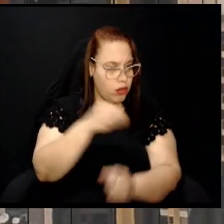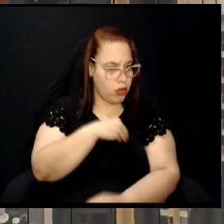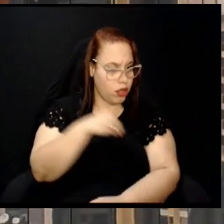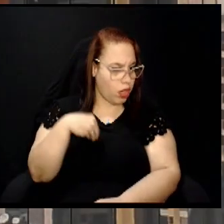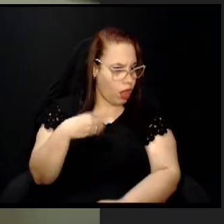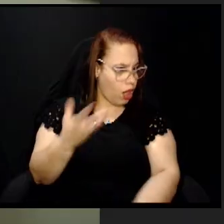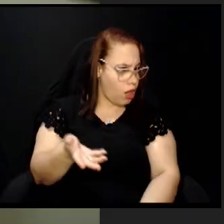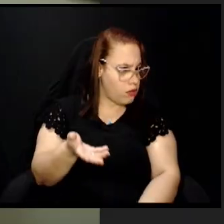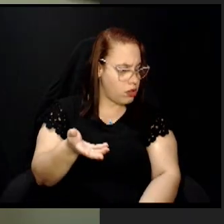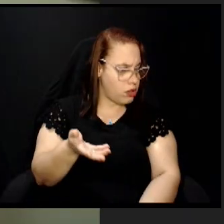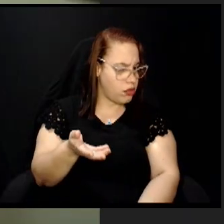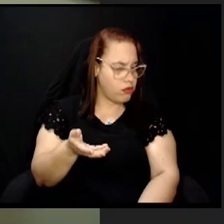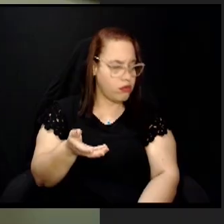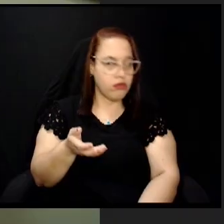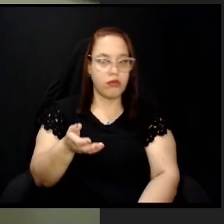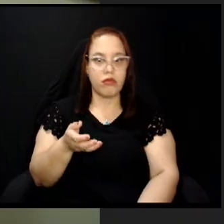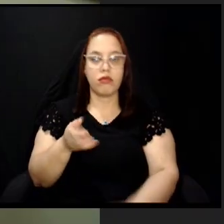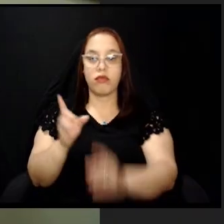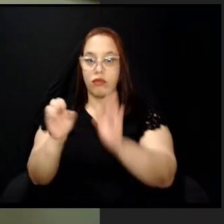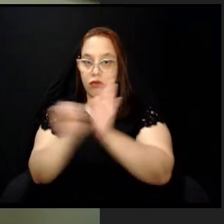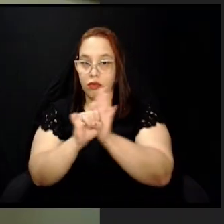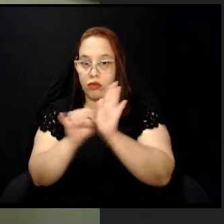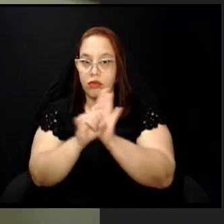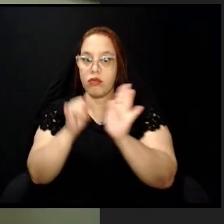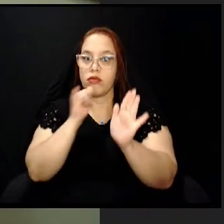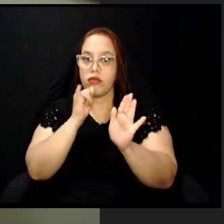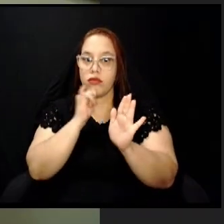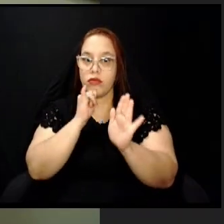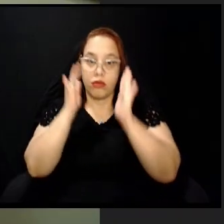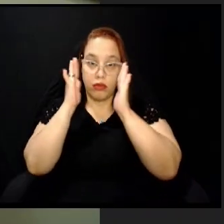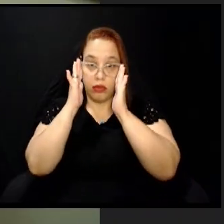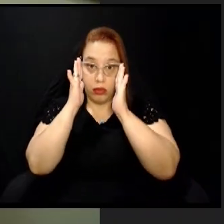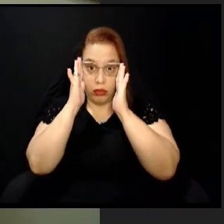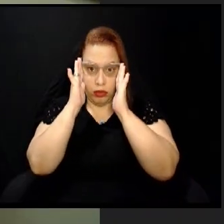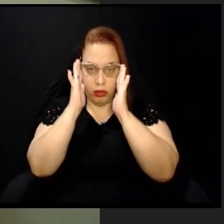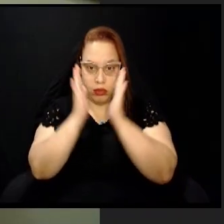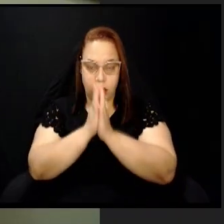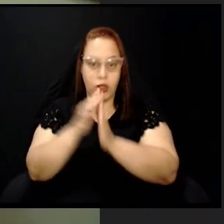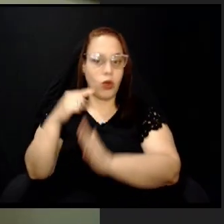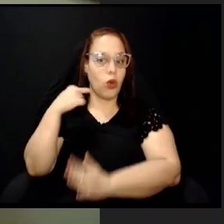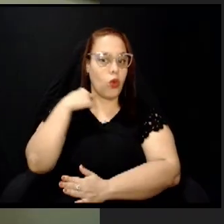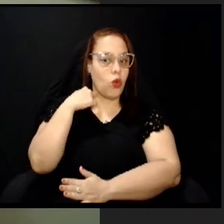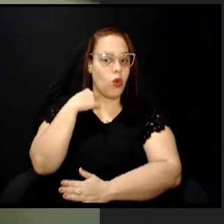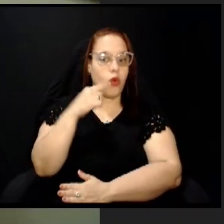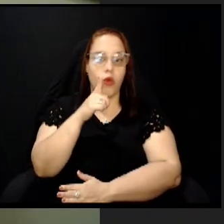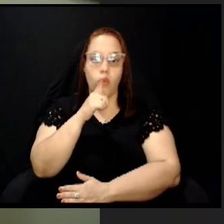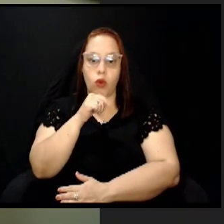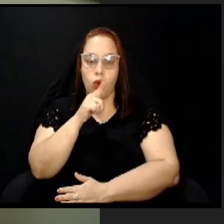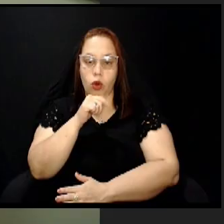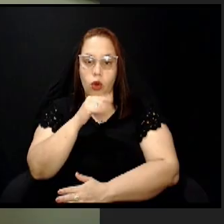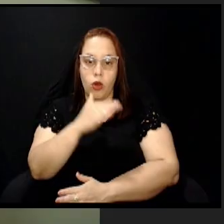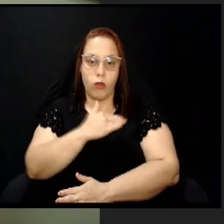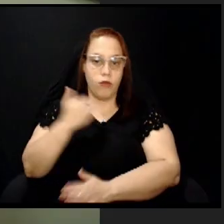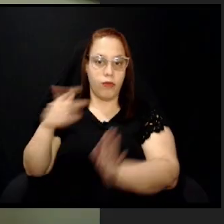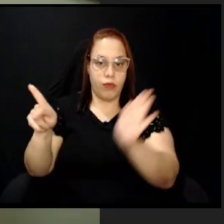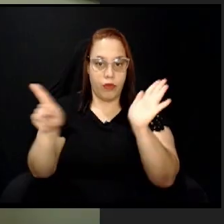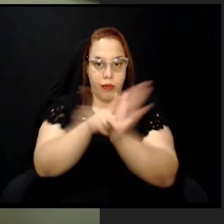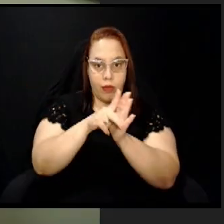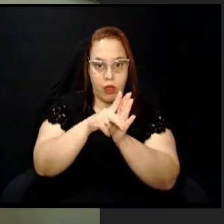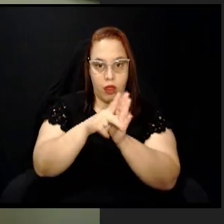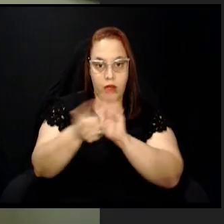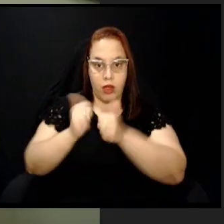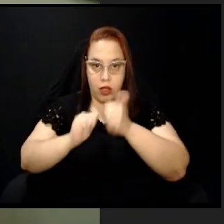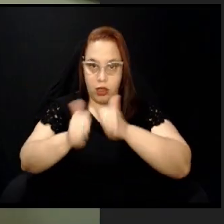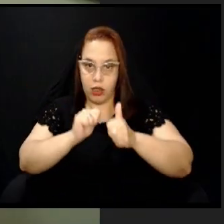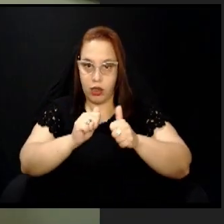testes? Para identificação, por exemplo, se existiu algum tipo de poluente na água que levou a isso, a própria